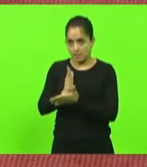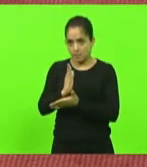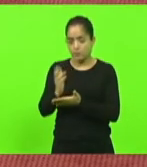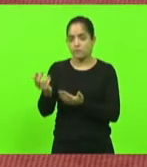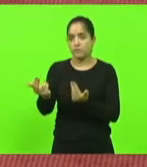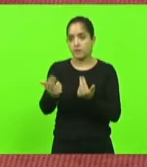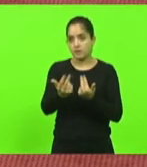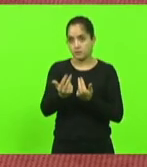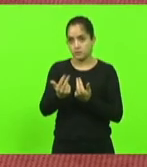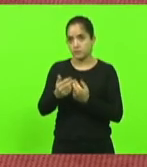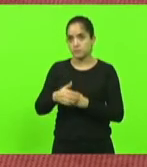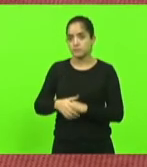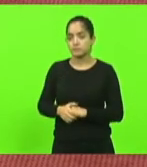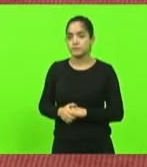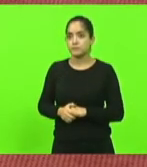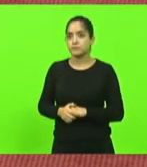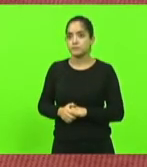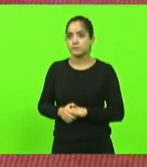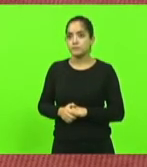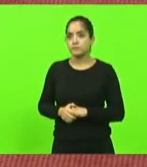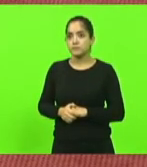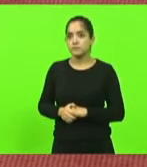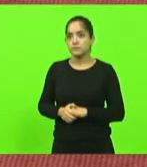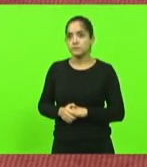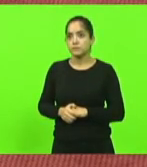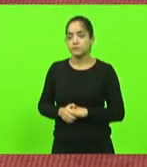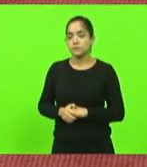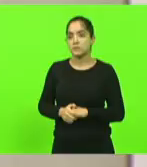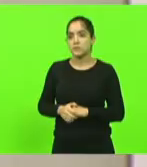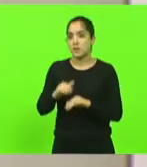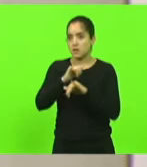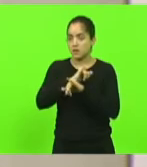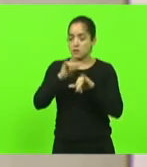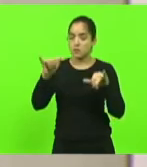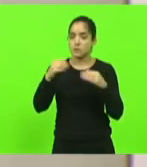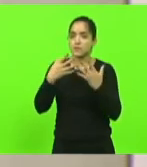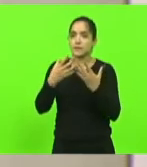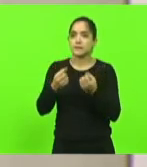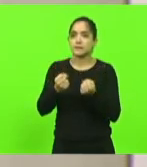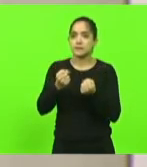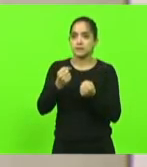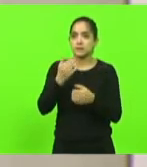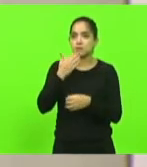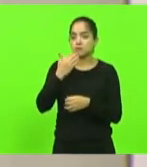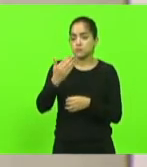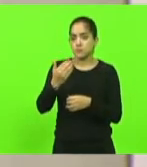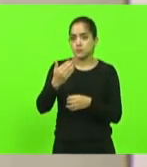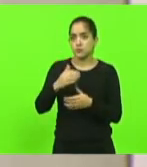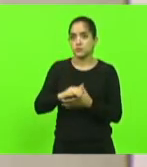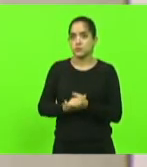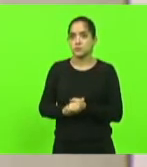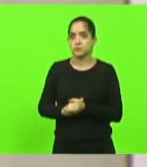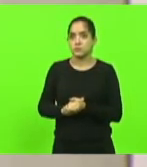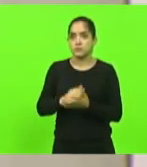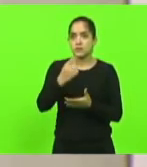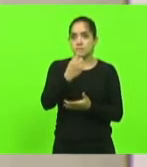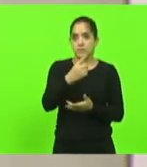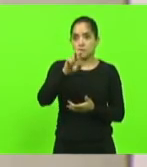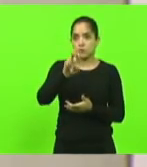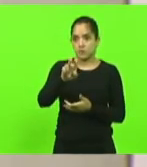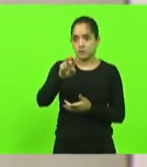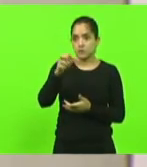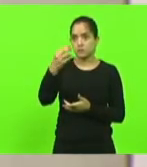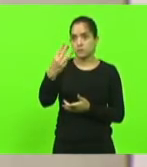unanimidade. Esta presidência comunica que defere os seguintes requerimentos requerimentos 1536